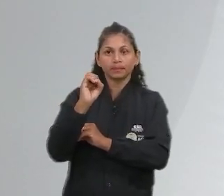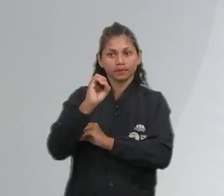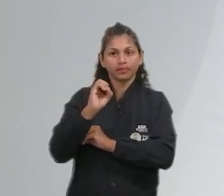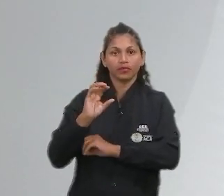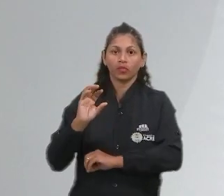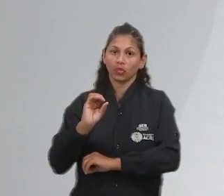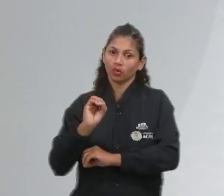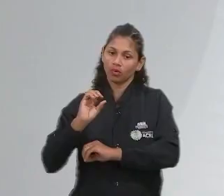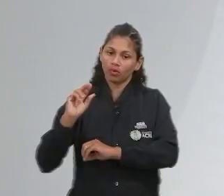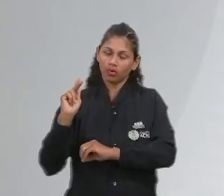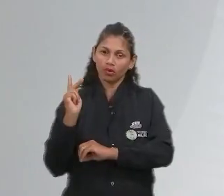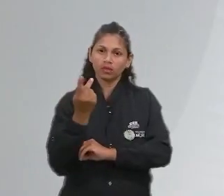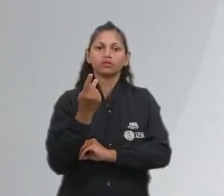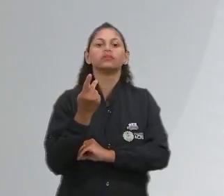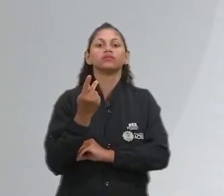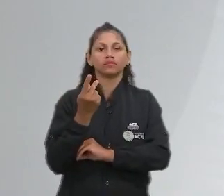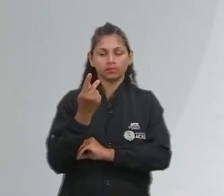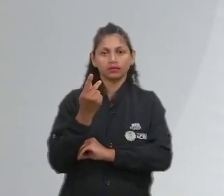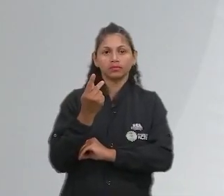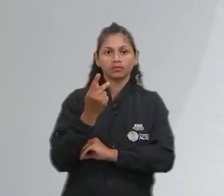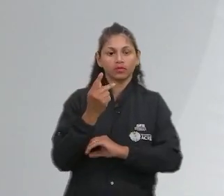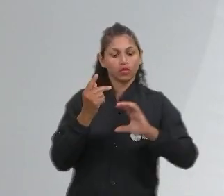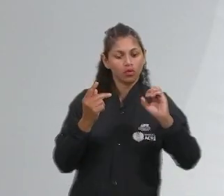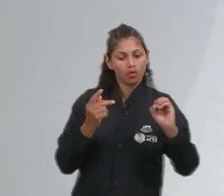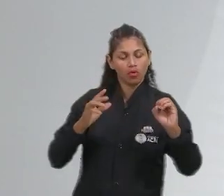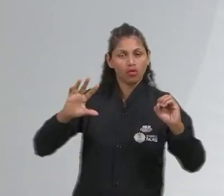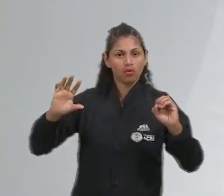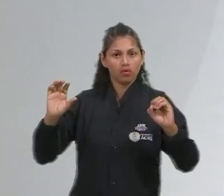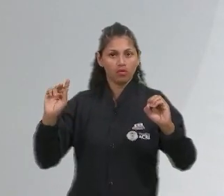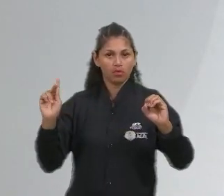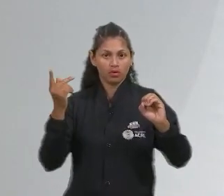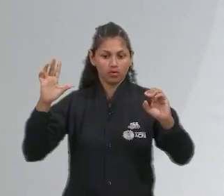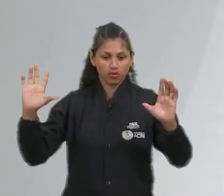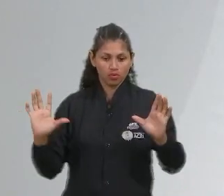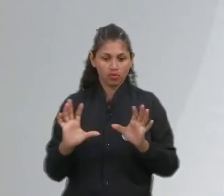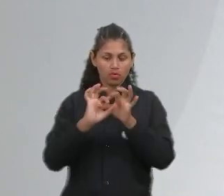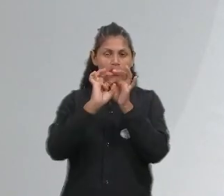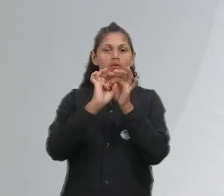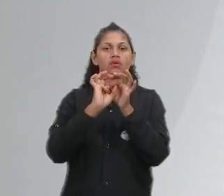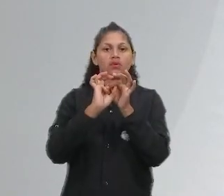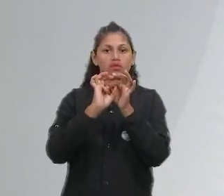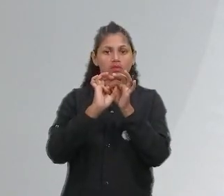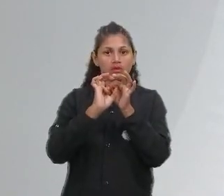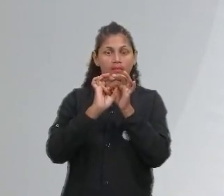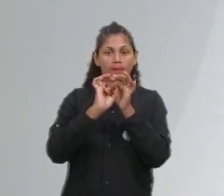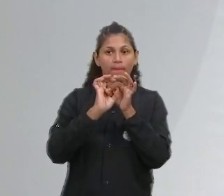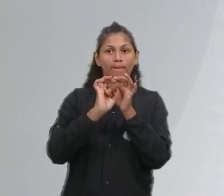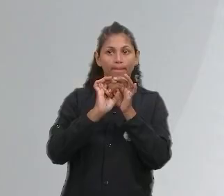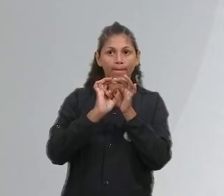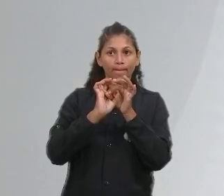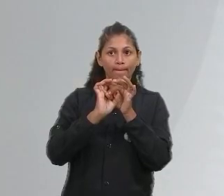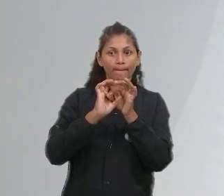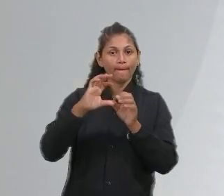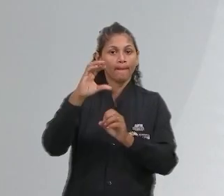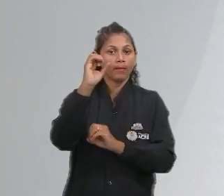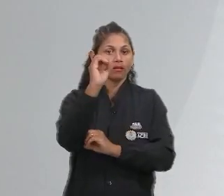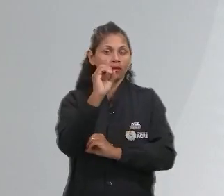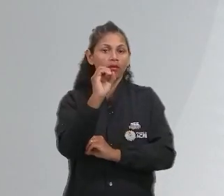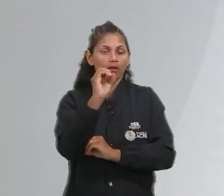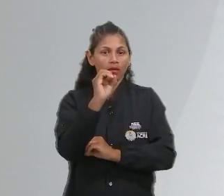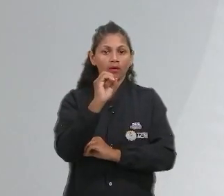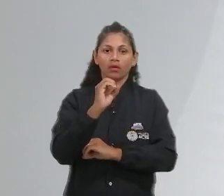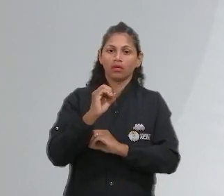hidroxila, oxigênio ligado com hidrogênio. Carbonila,